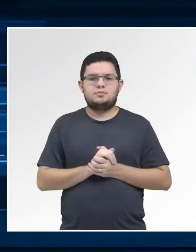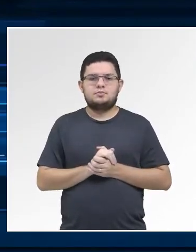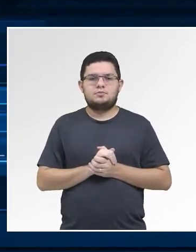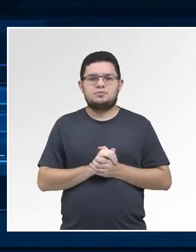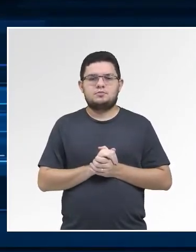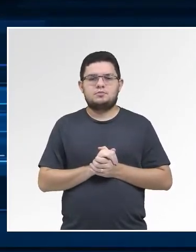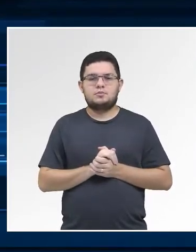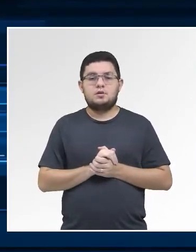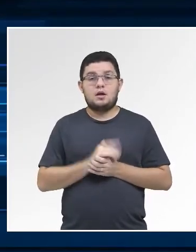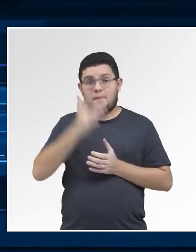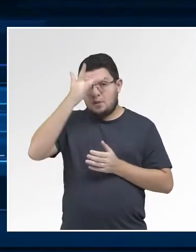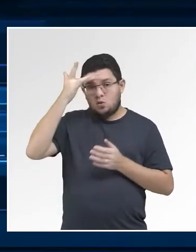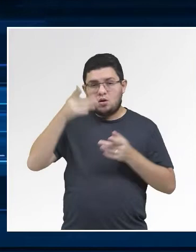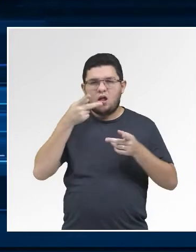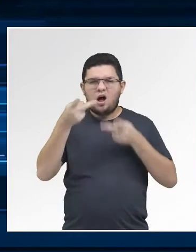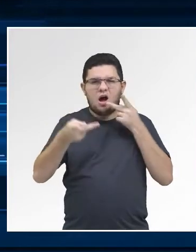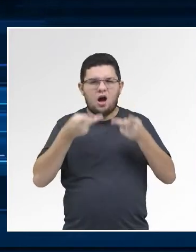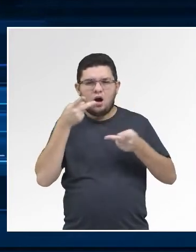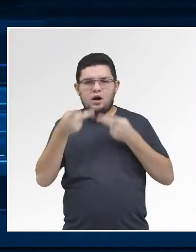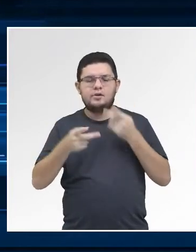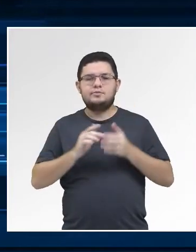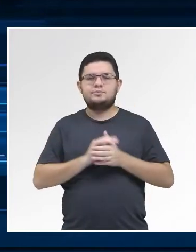Garrulous, alguém que fala demais.